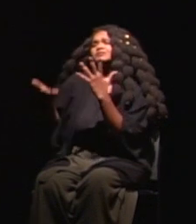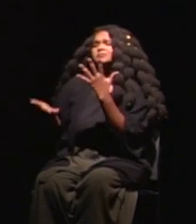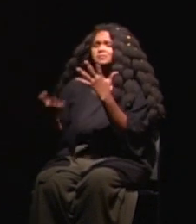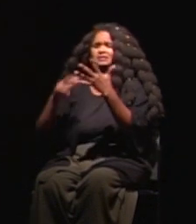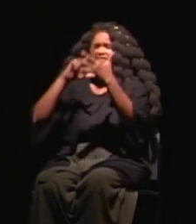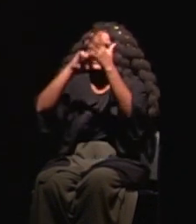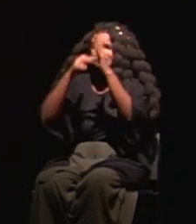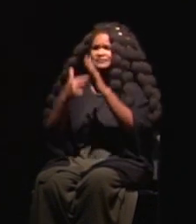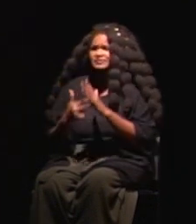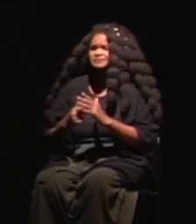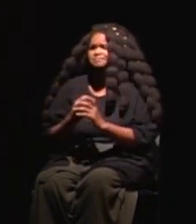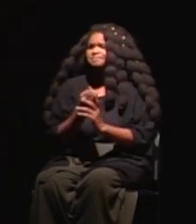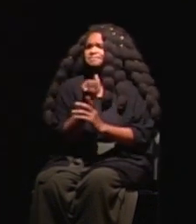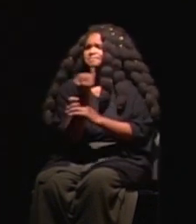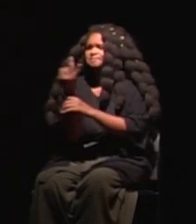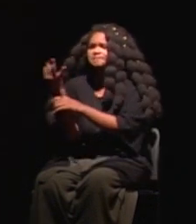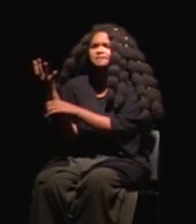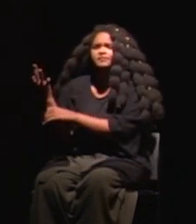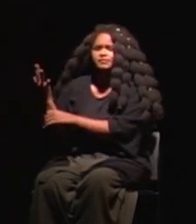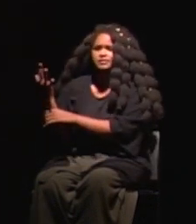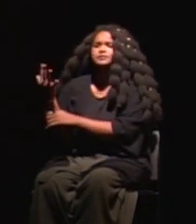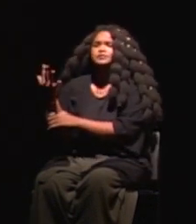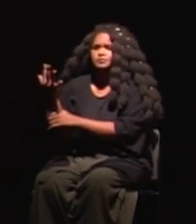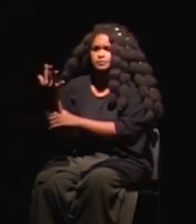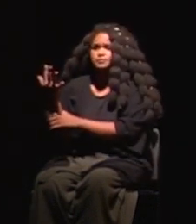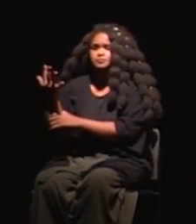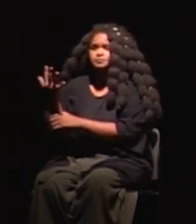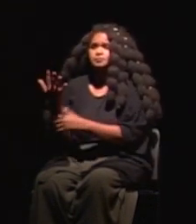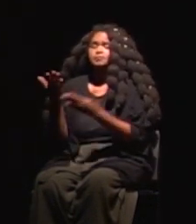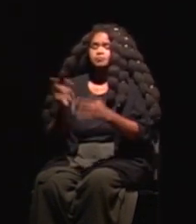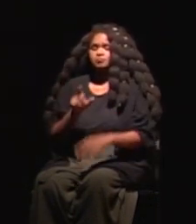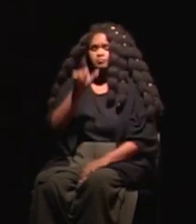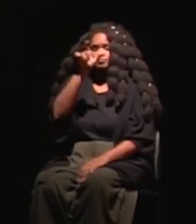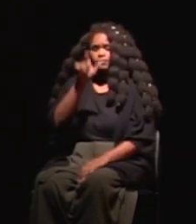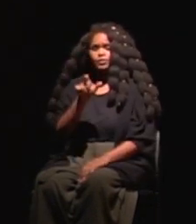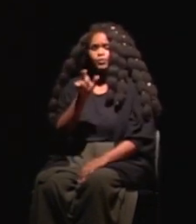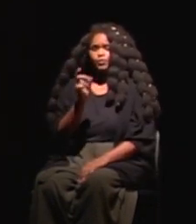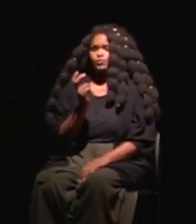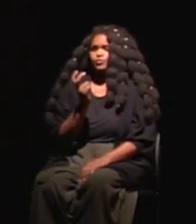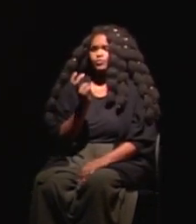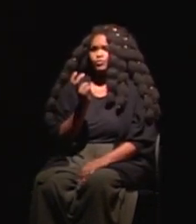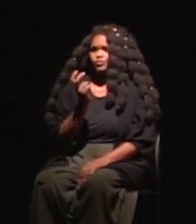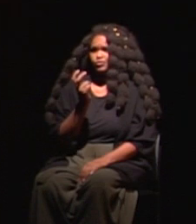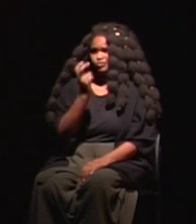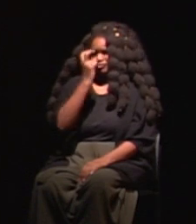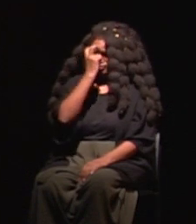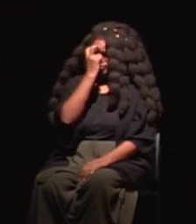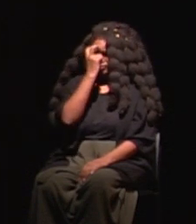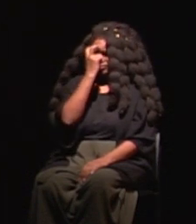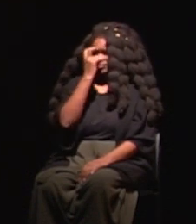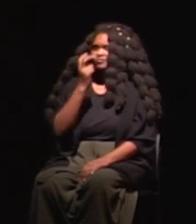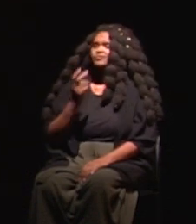de significados em que o agente cultural diria o